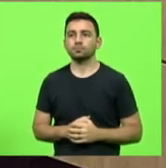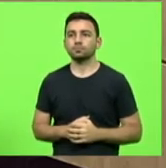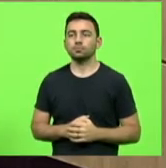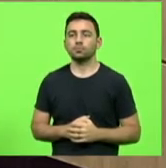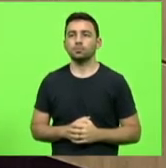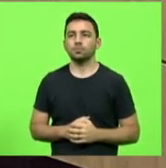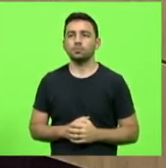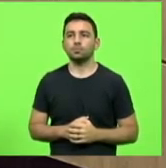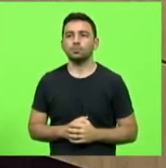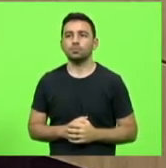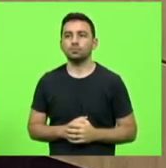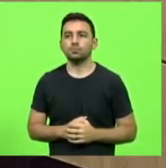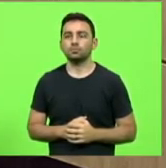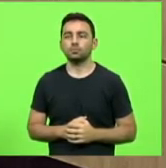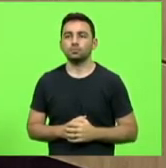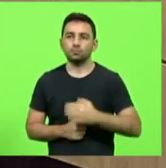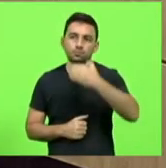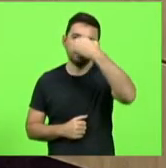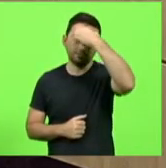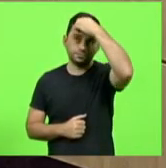Como vota o deputado Coronel Mocelin?